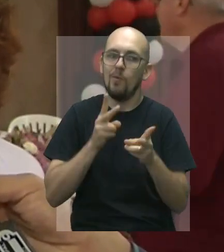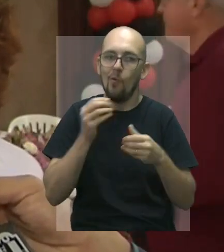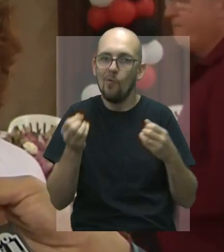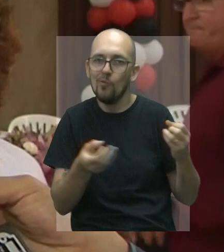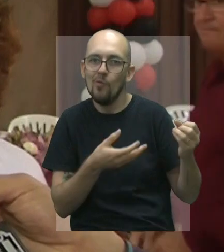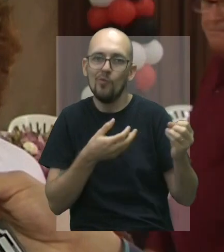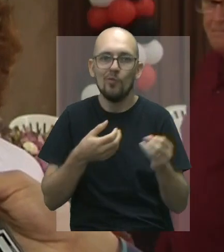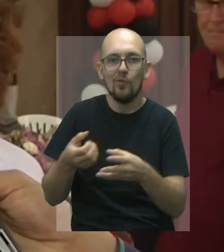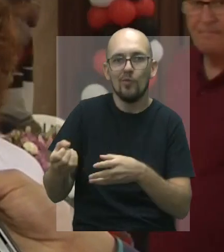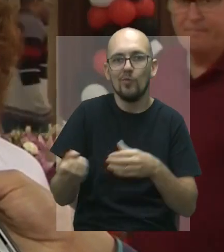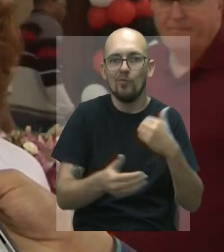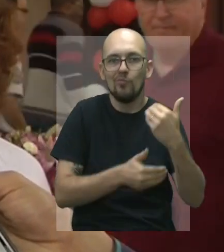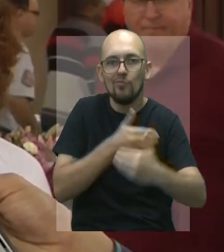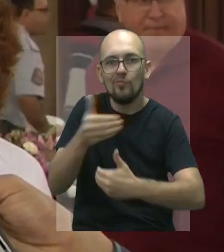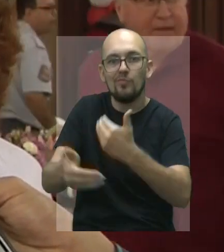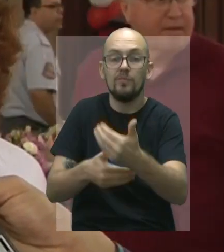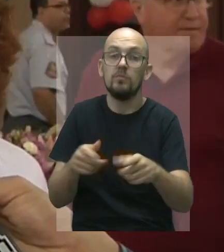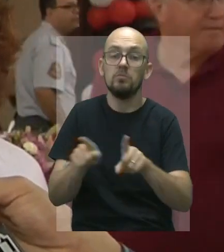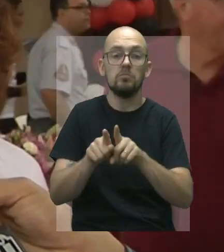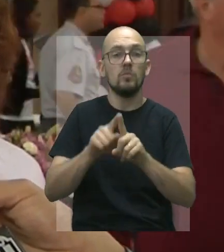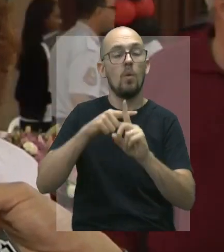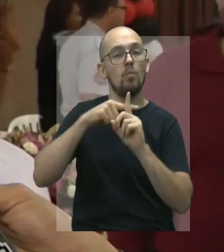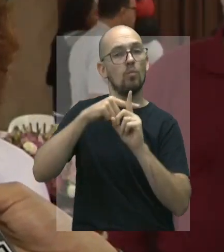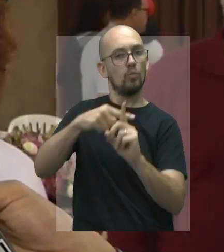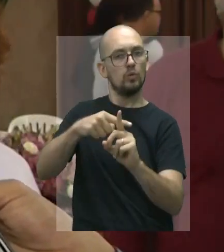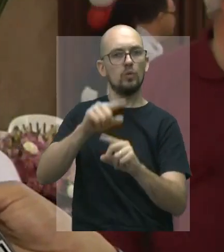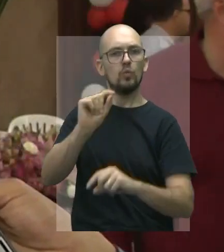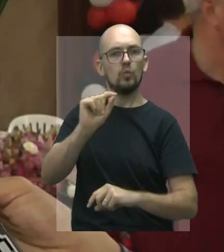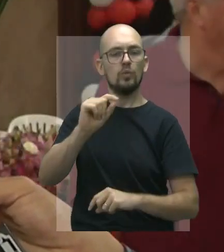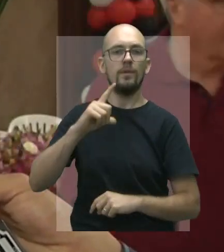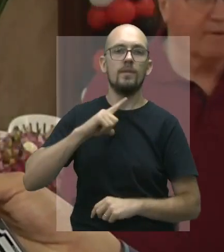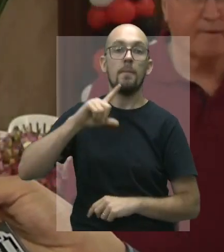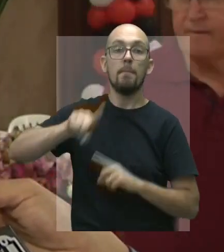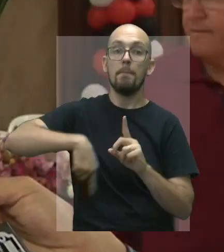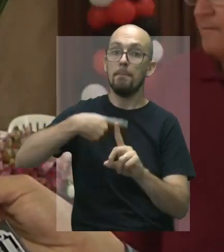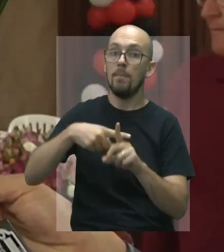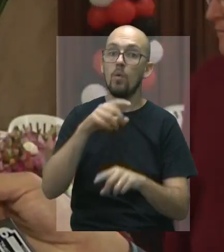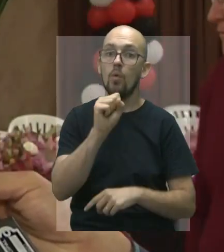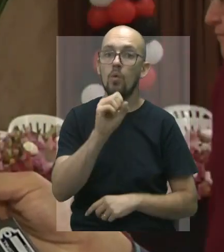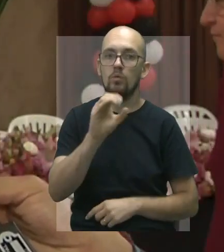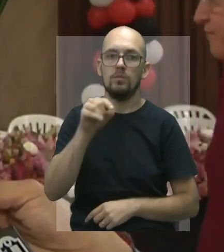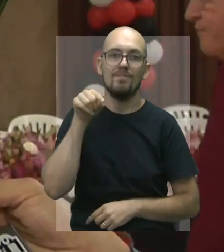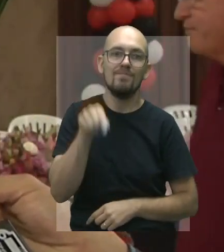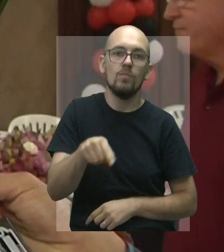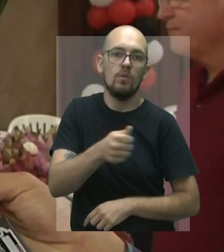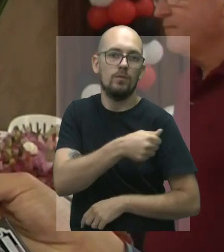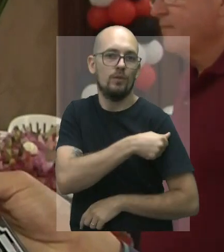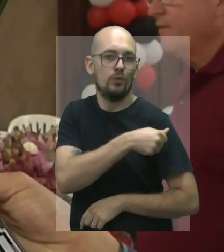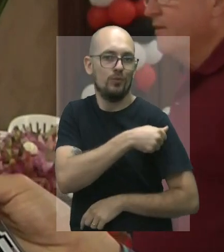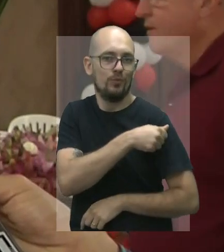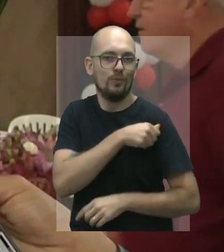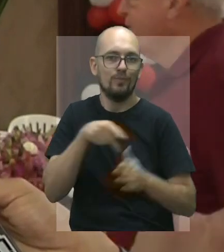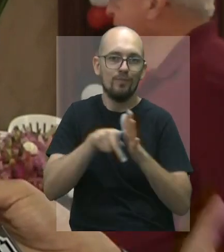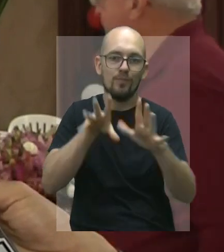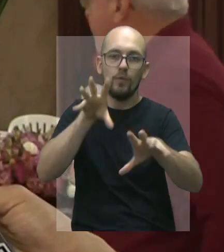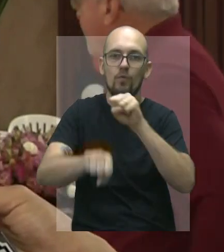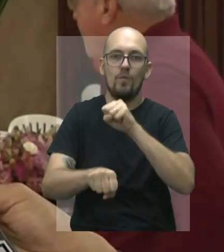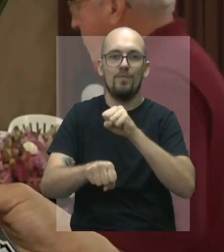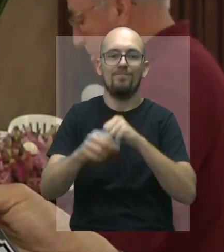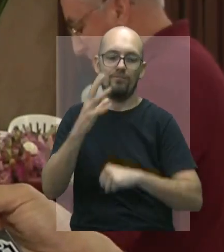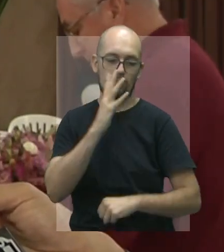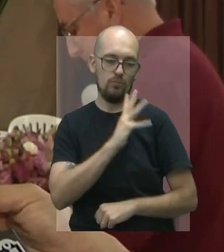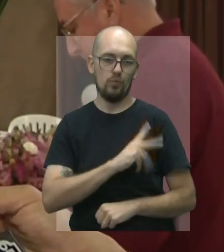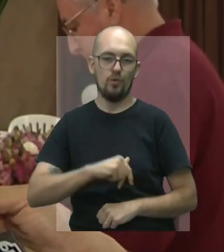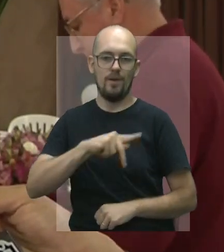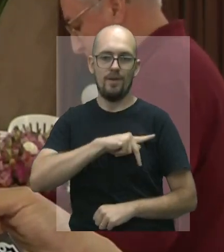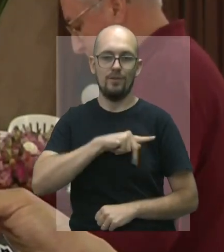modernizando e um reflexo muito positivo disso é que nós temos mais de 80 mil alunos formados no ProERD aqui na nossa região